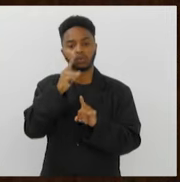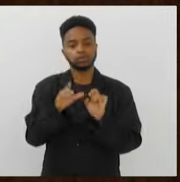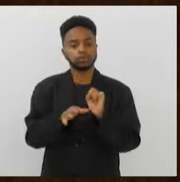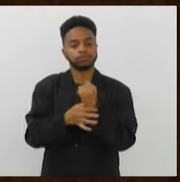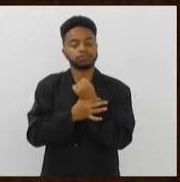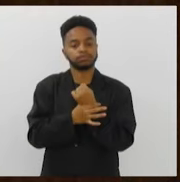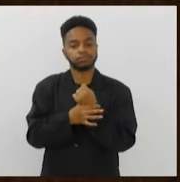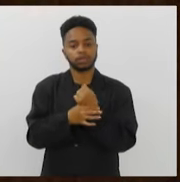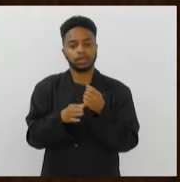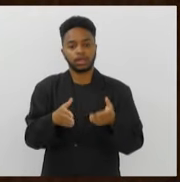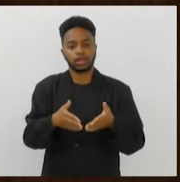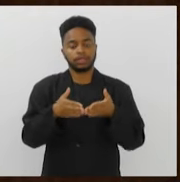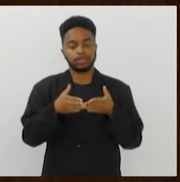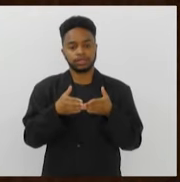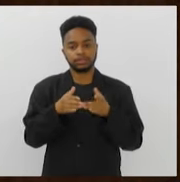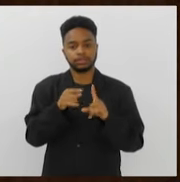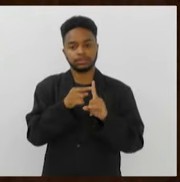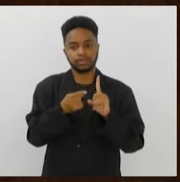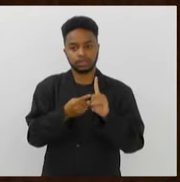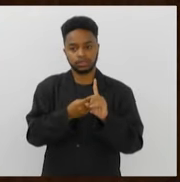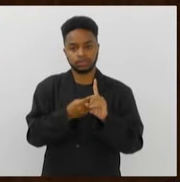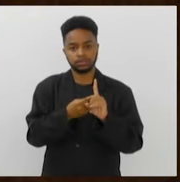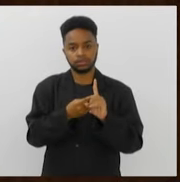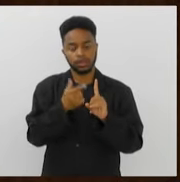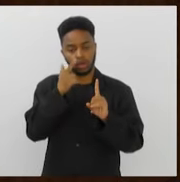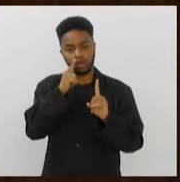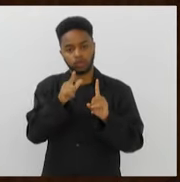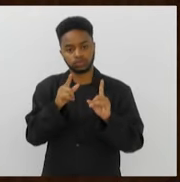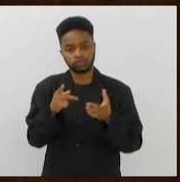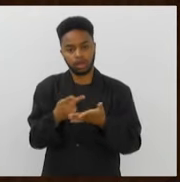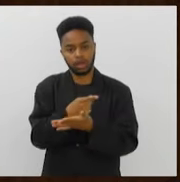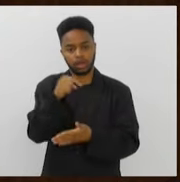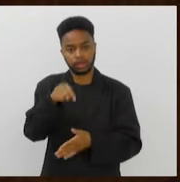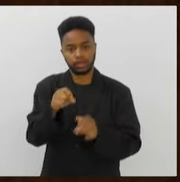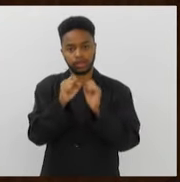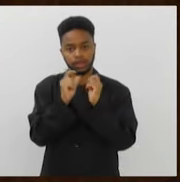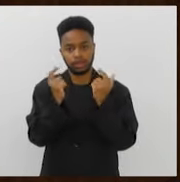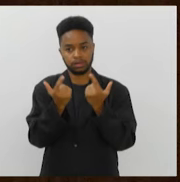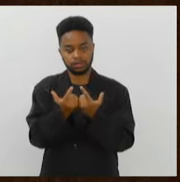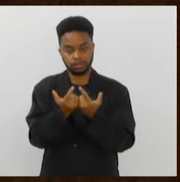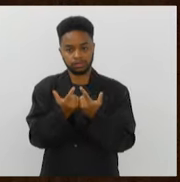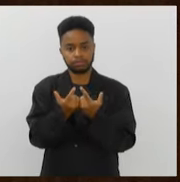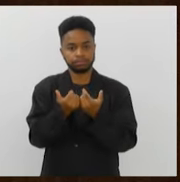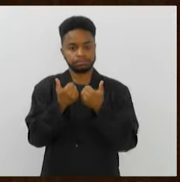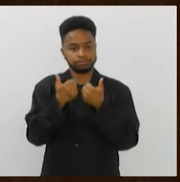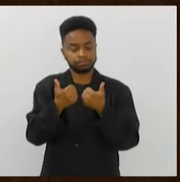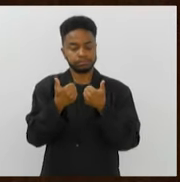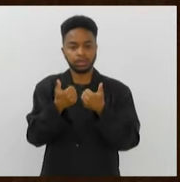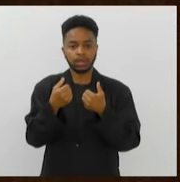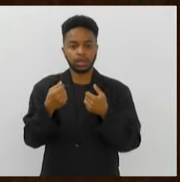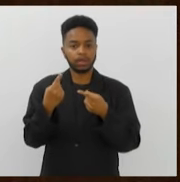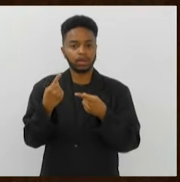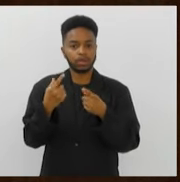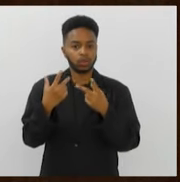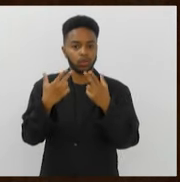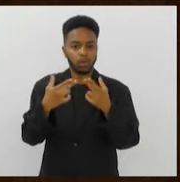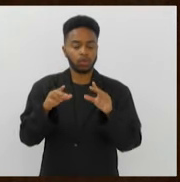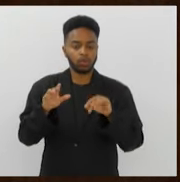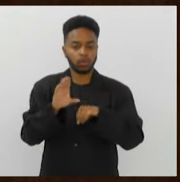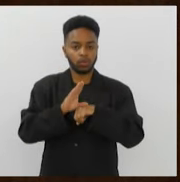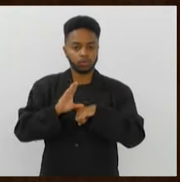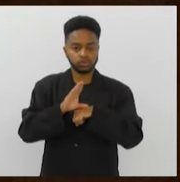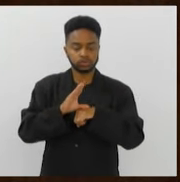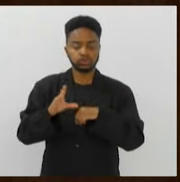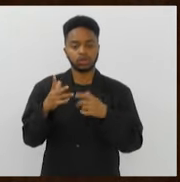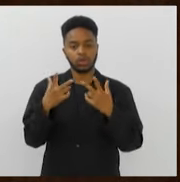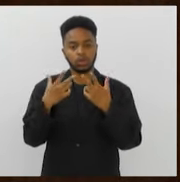licença maternidade seja exercida aqui na Assembleia Legislativa com plenitude, conforme a nossa Constituição,